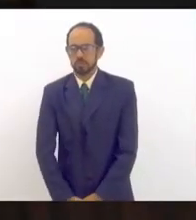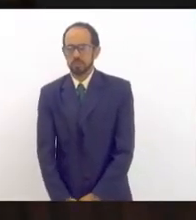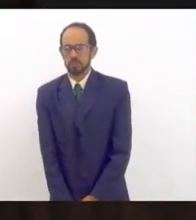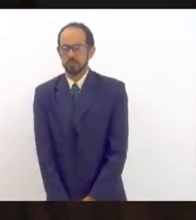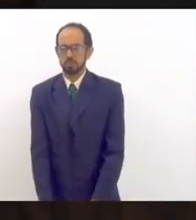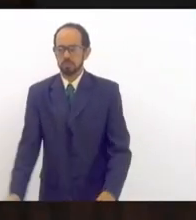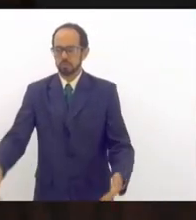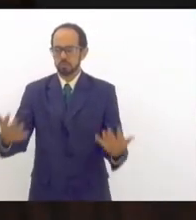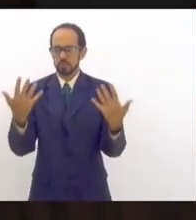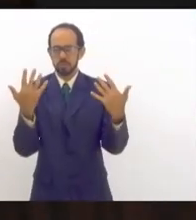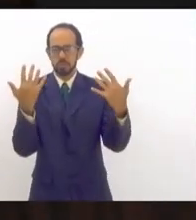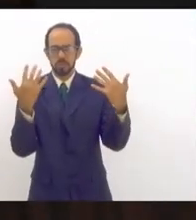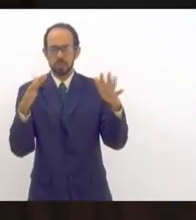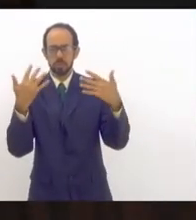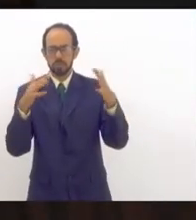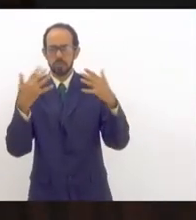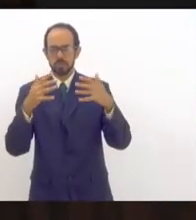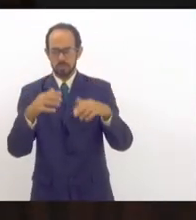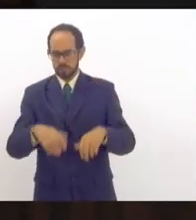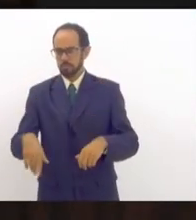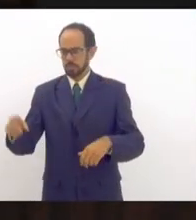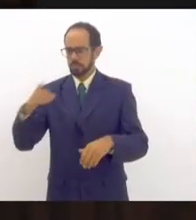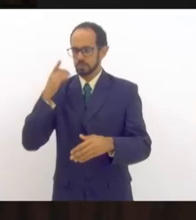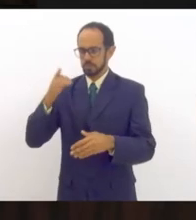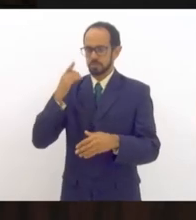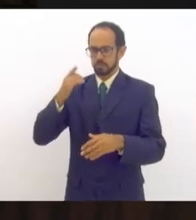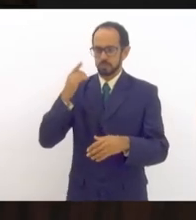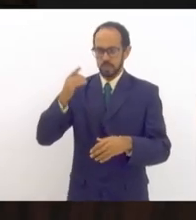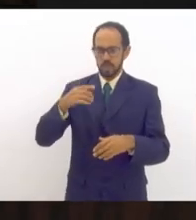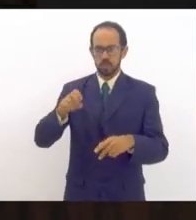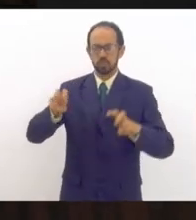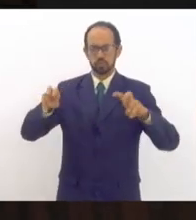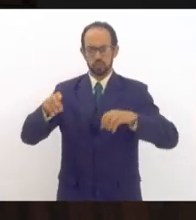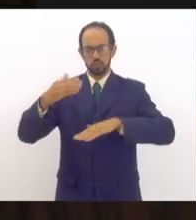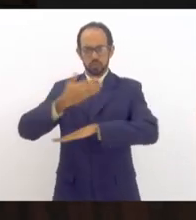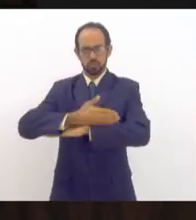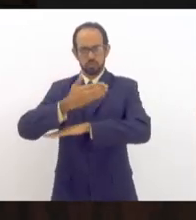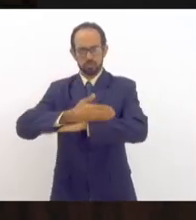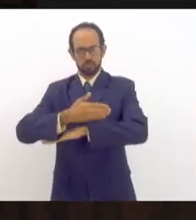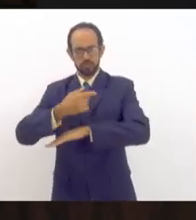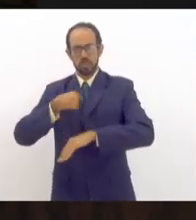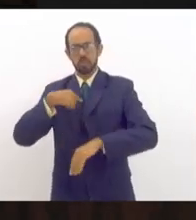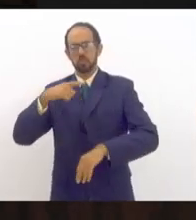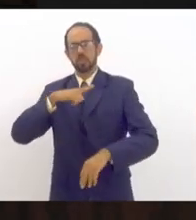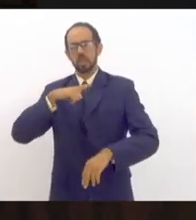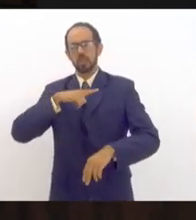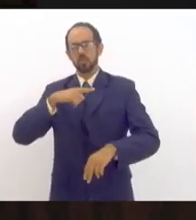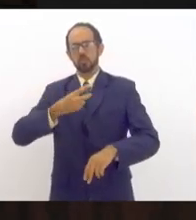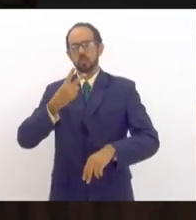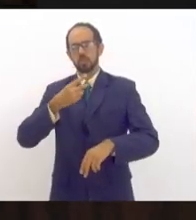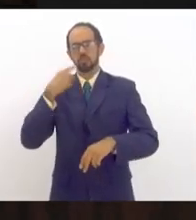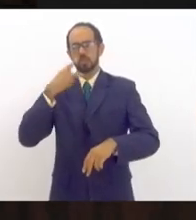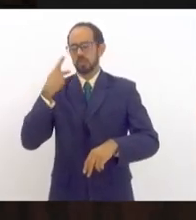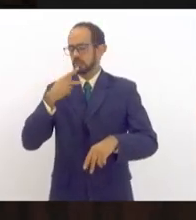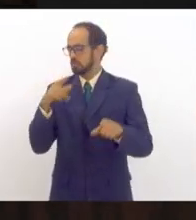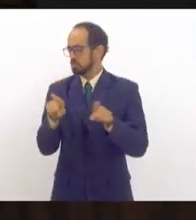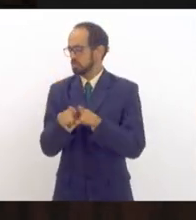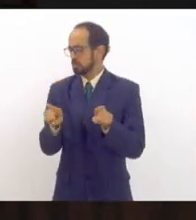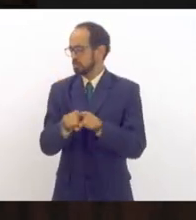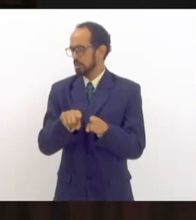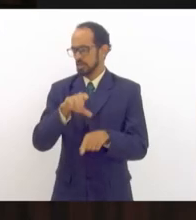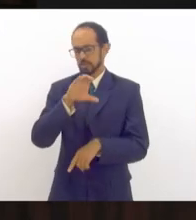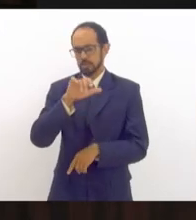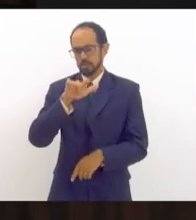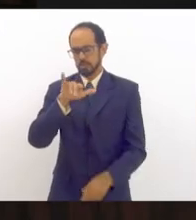aí Deputado defender seu município através do pedágio também tenho lá dois vereadores lá a